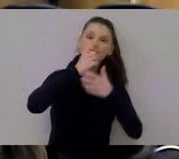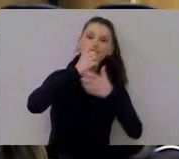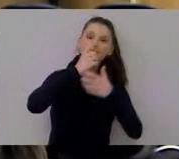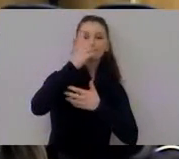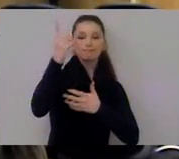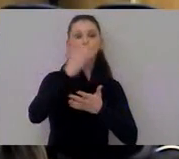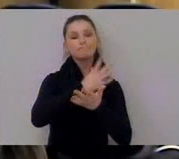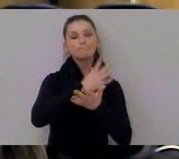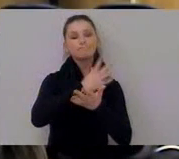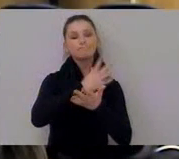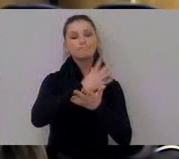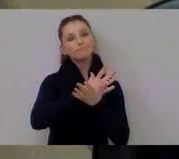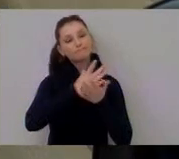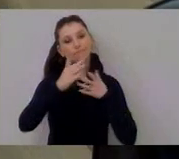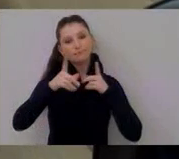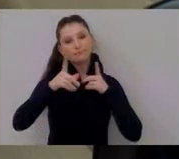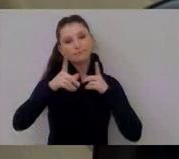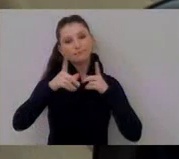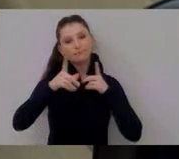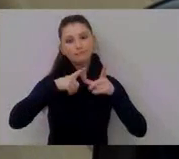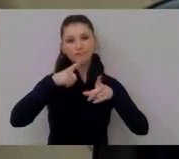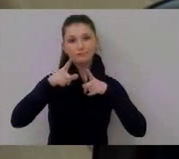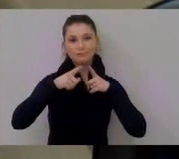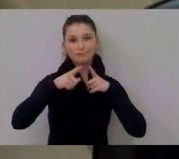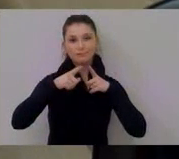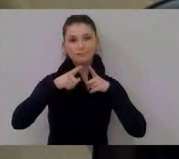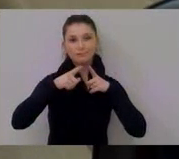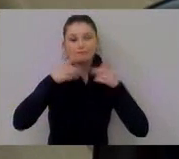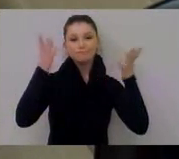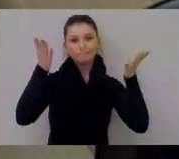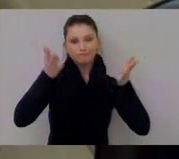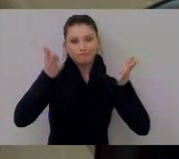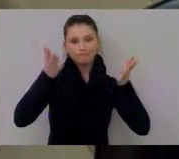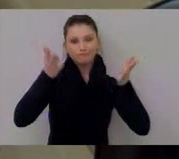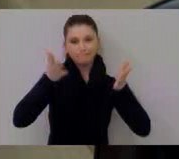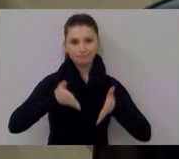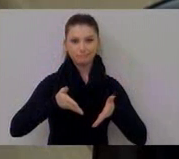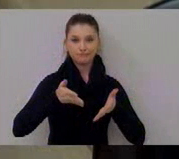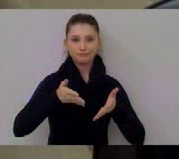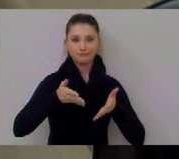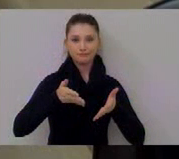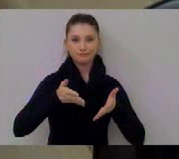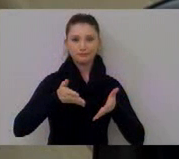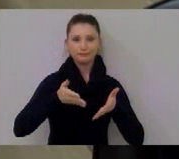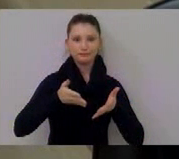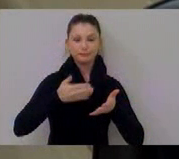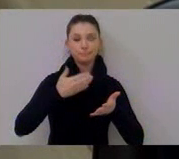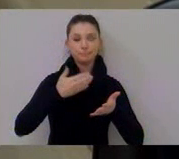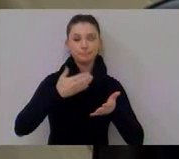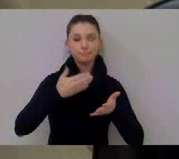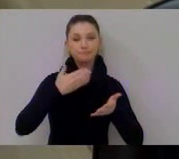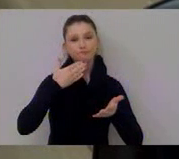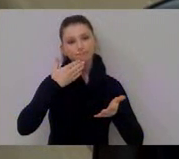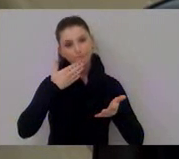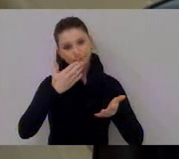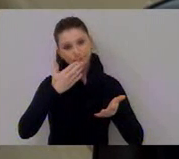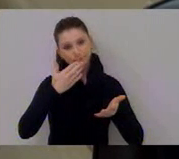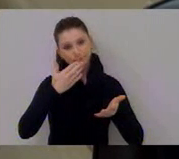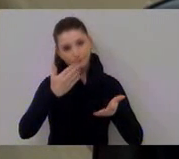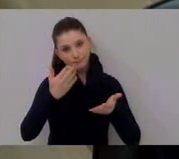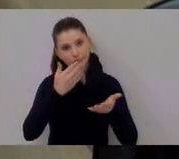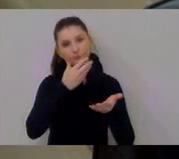iniciamos os trabalhos da presente sessão. Solicito ao senhor secretário para